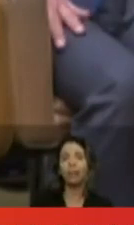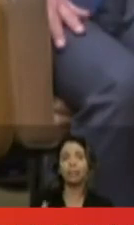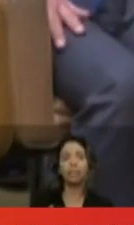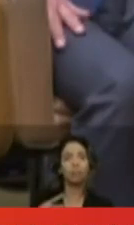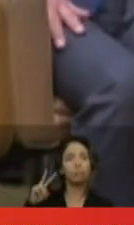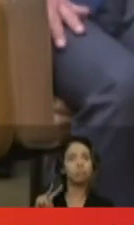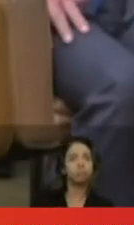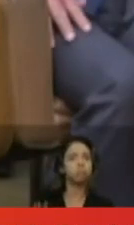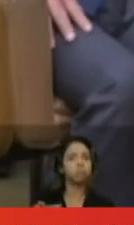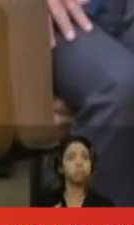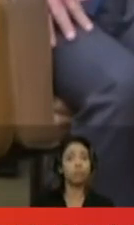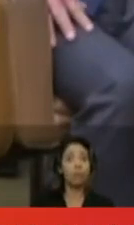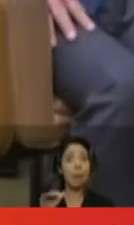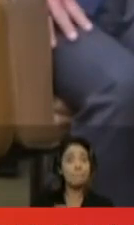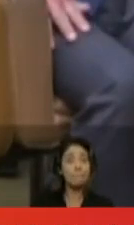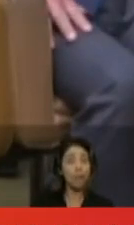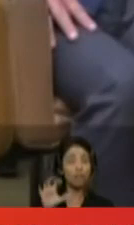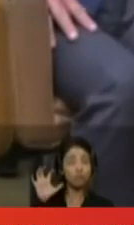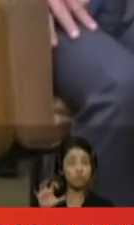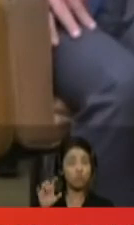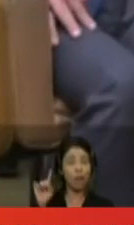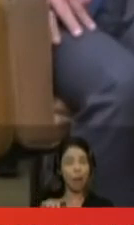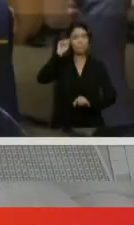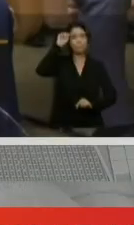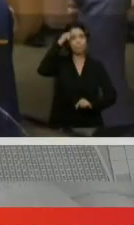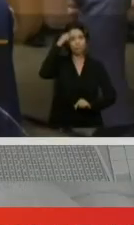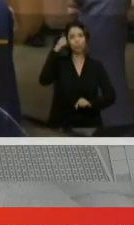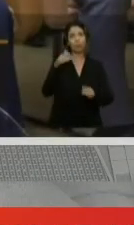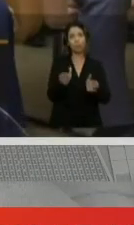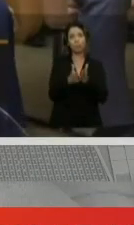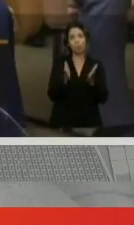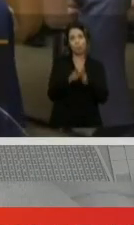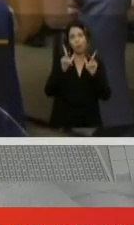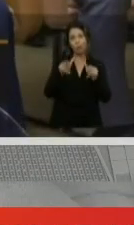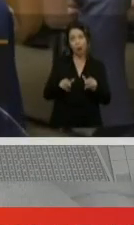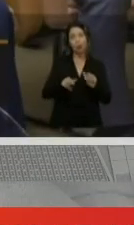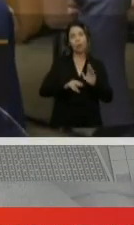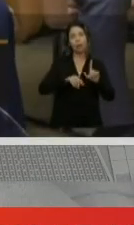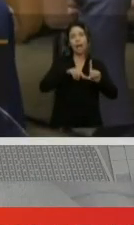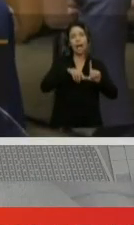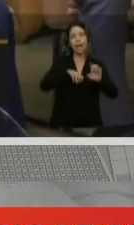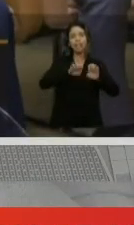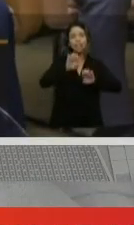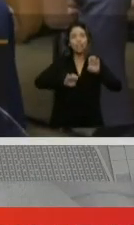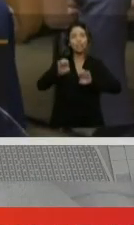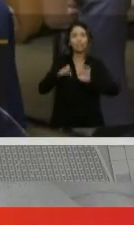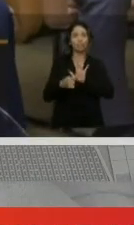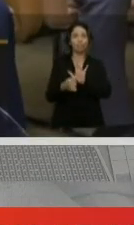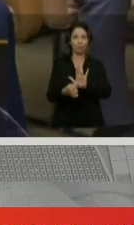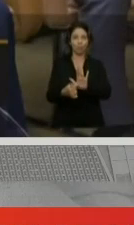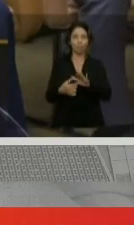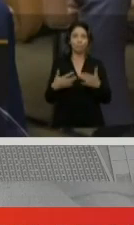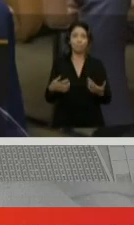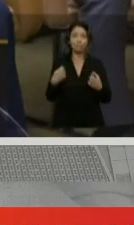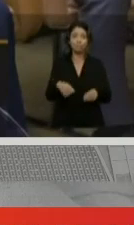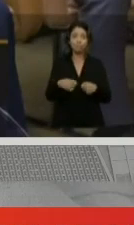porque ele havia pedido enquanto o Mano estava falando. Certo, Alê? Por favor. Sim, sim. Não, desculpa, Mano. Eu gostei muito e concordei